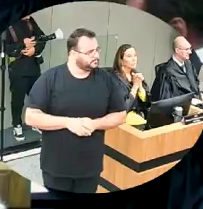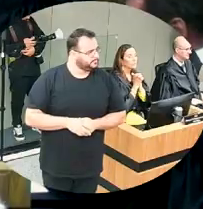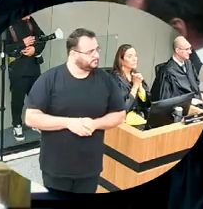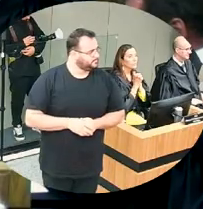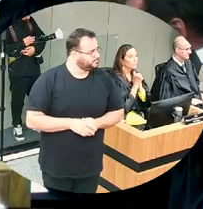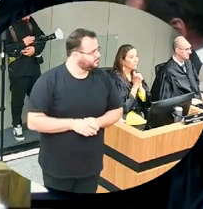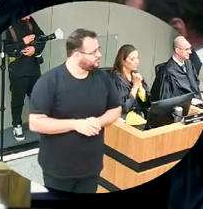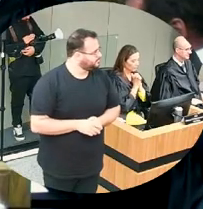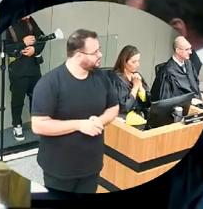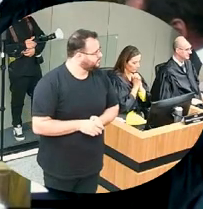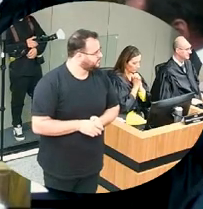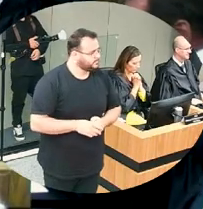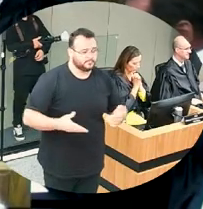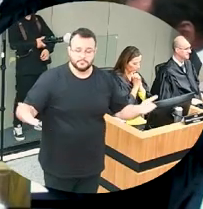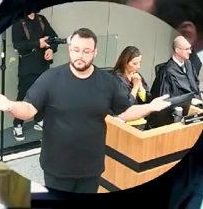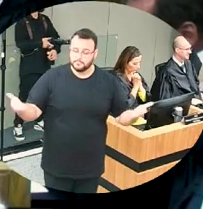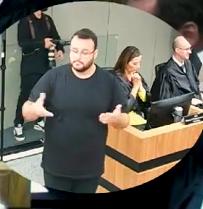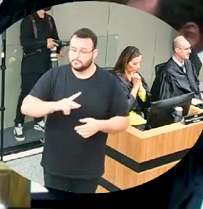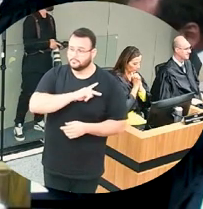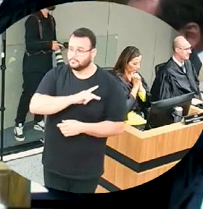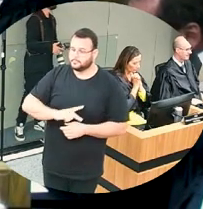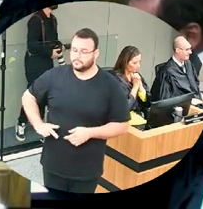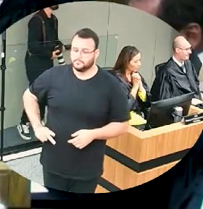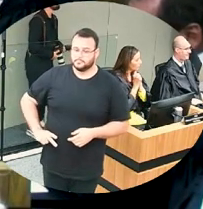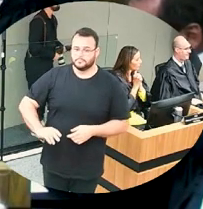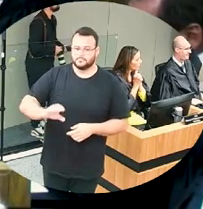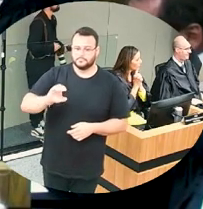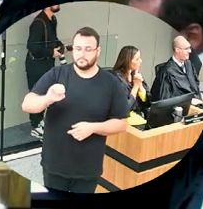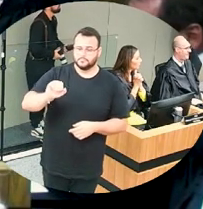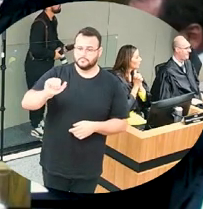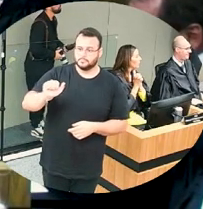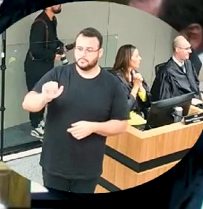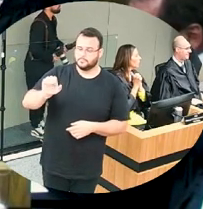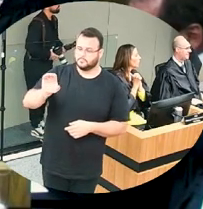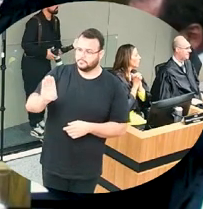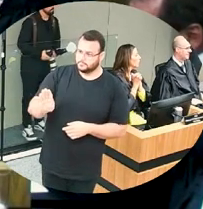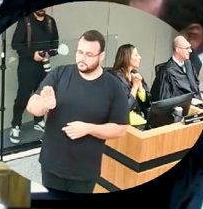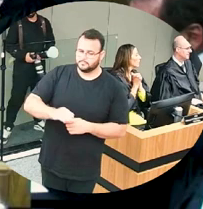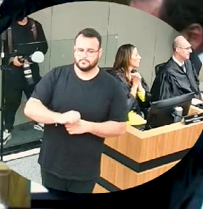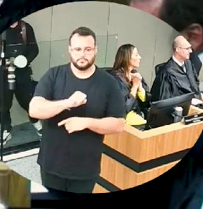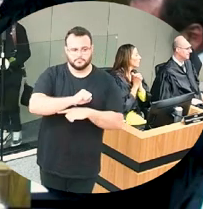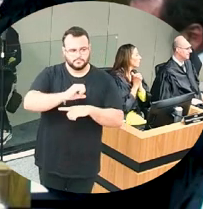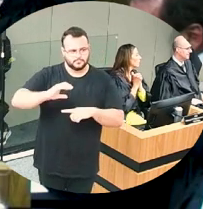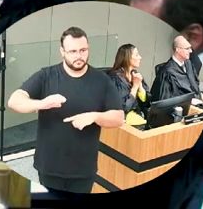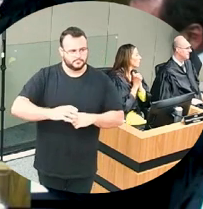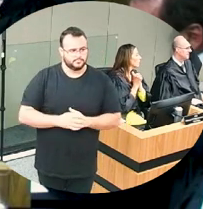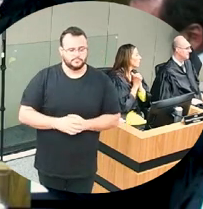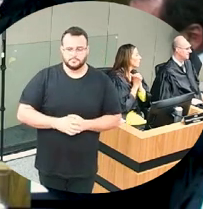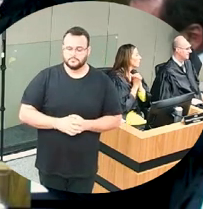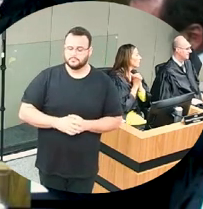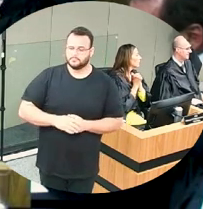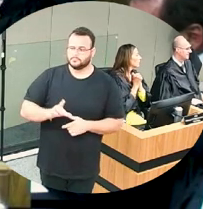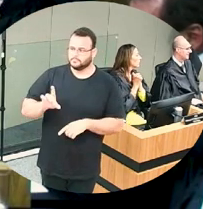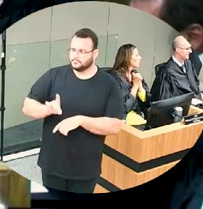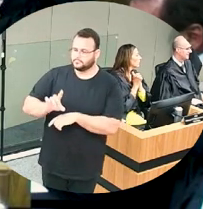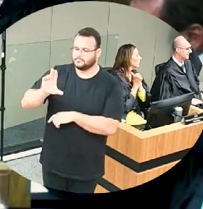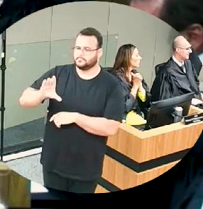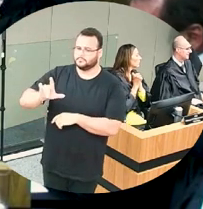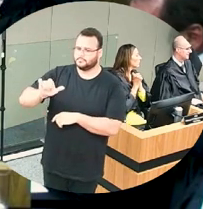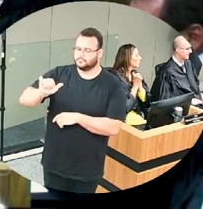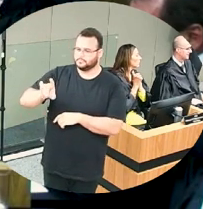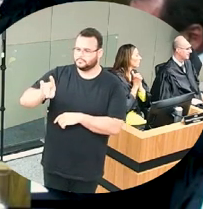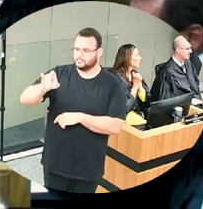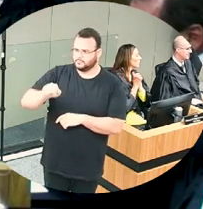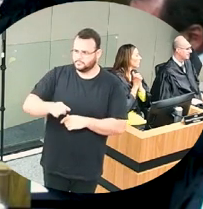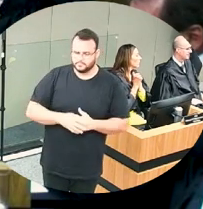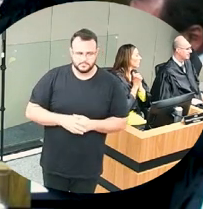concedo agora a palavra a excelentíssima presidente da Ordem dos Advogados do Brasil Seccional Santa Catarina D Cláudia da